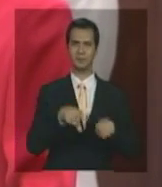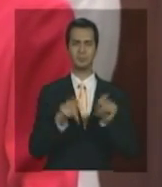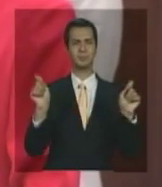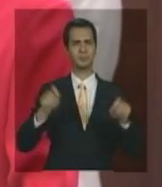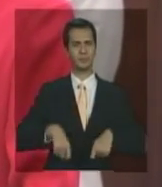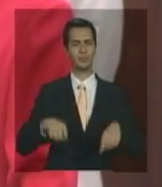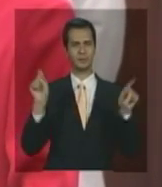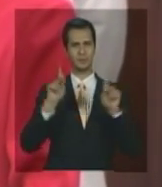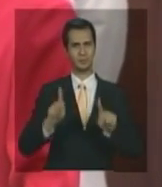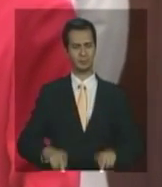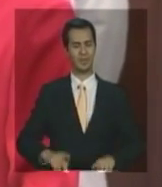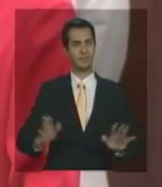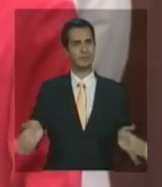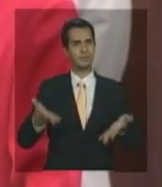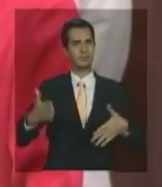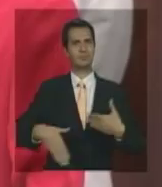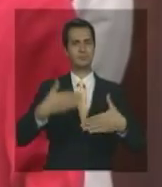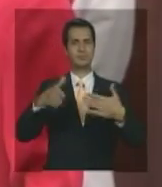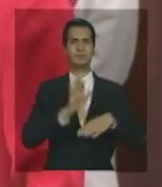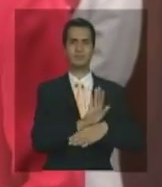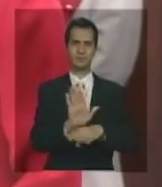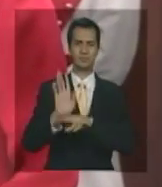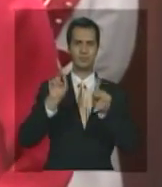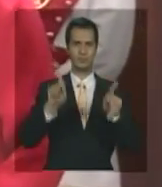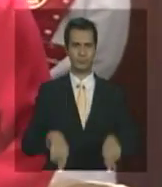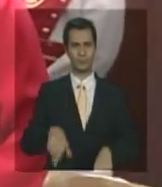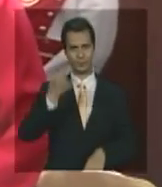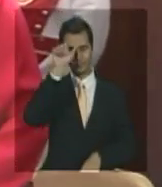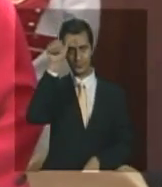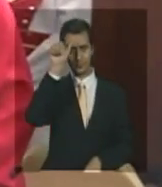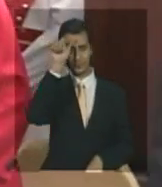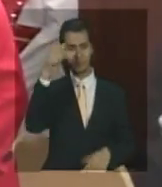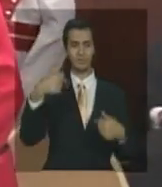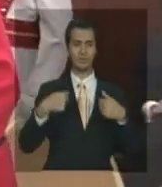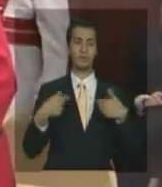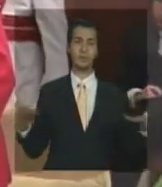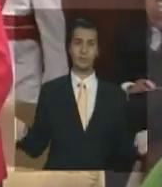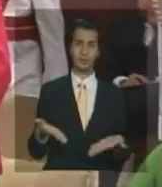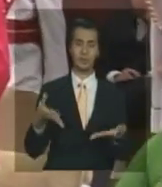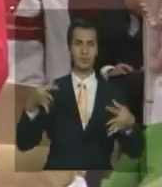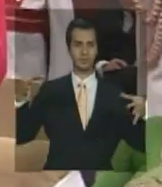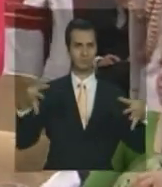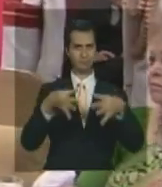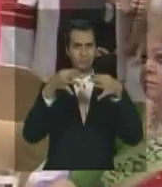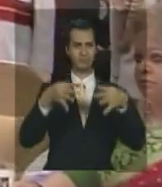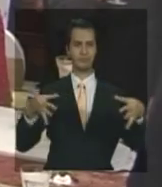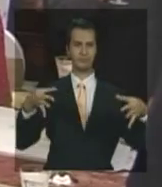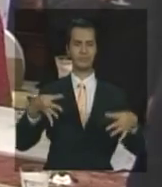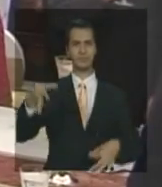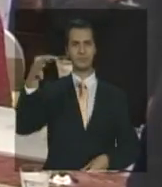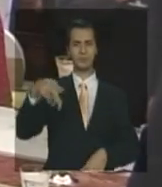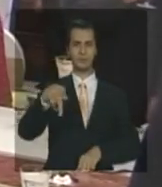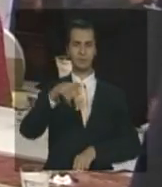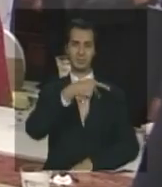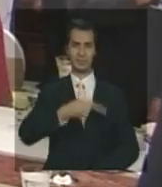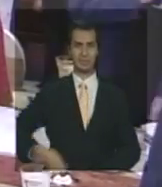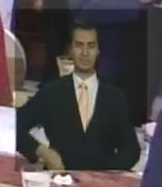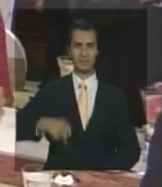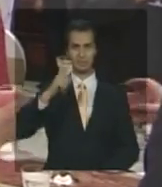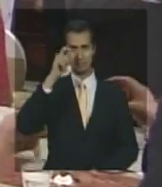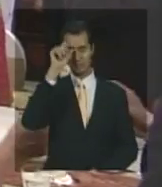da prosperidade para o povo indiano. Faço aqui meu brinde à Índia, à